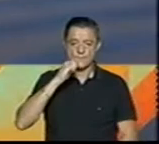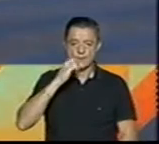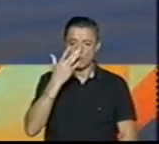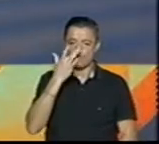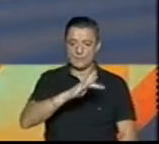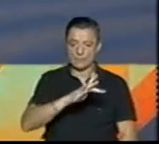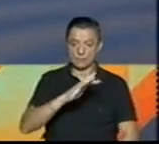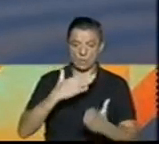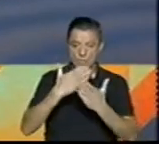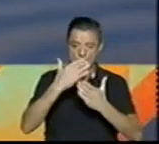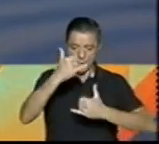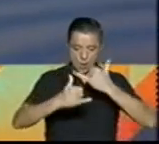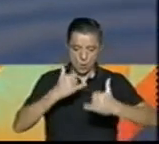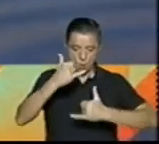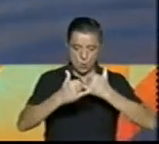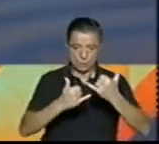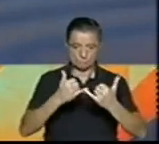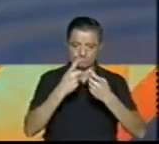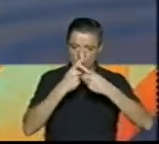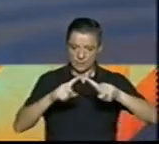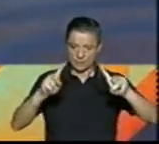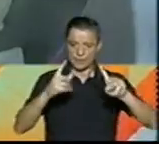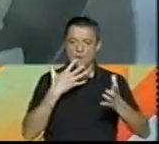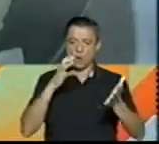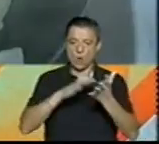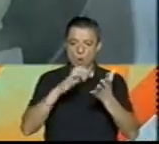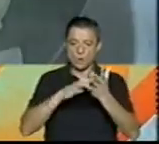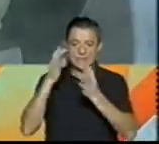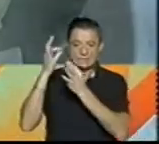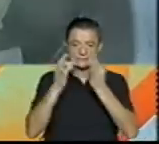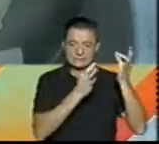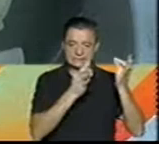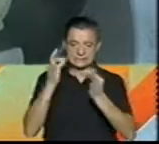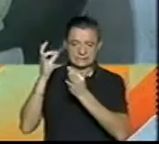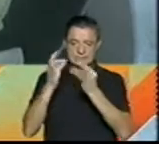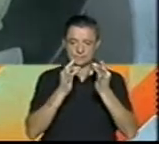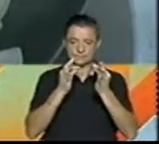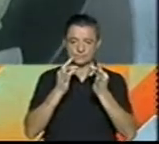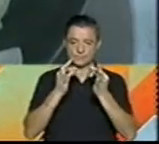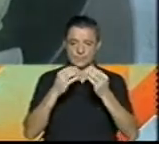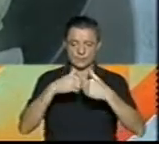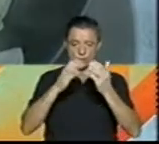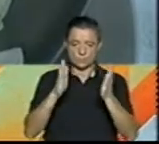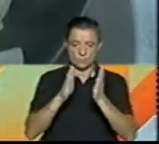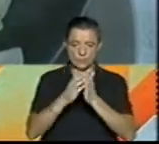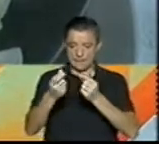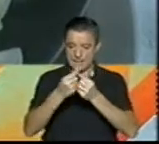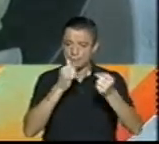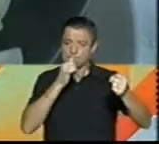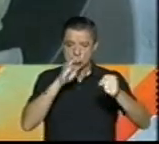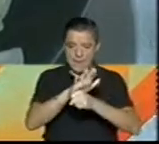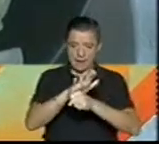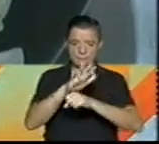uma cor bastante diferente ao arroz de sardinha que nós vulgarmente comemos ao longo de toda a costa portuguesa. Mais escuro vai ficar, de